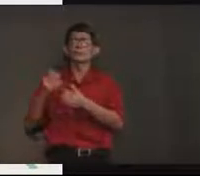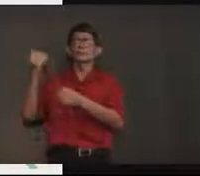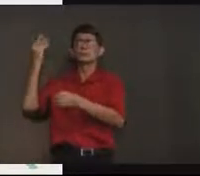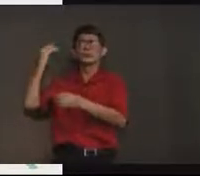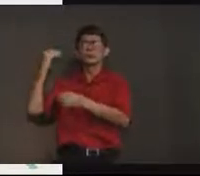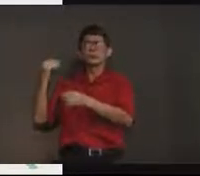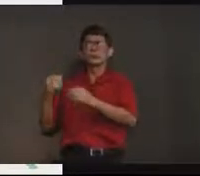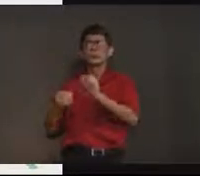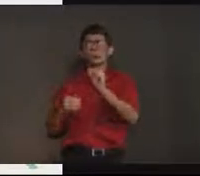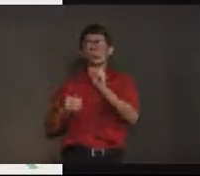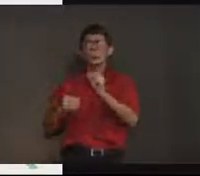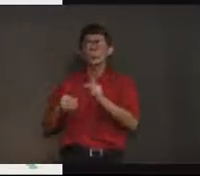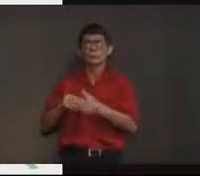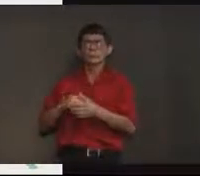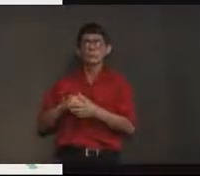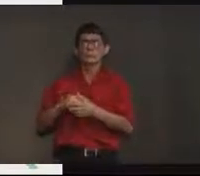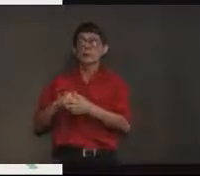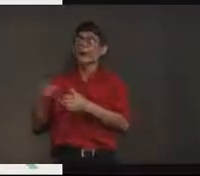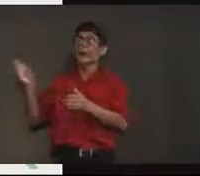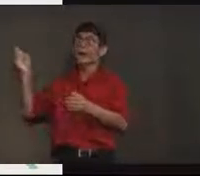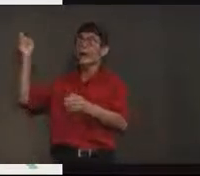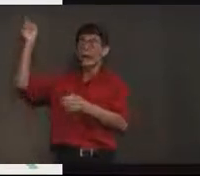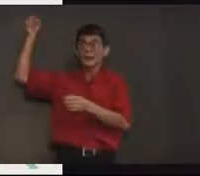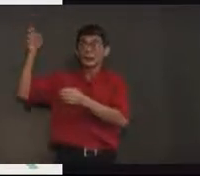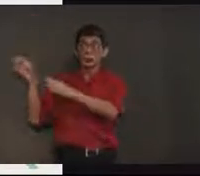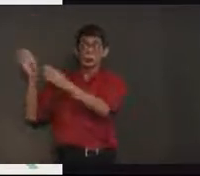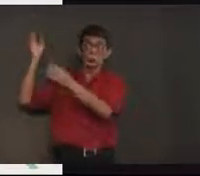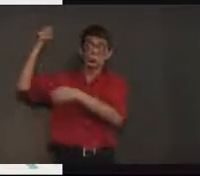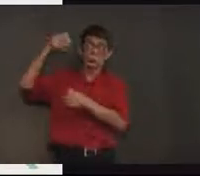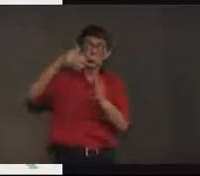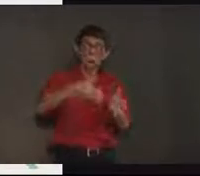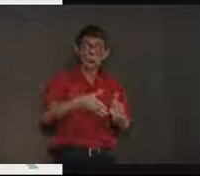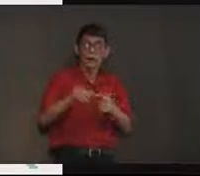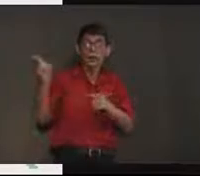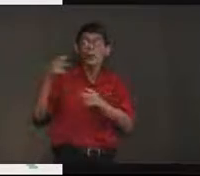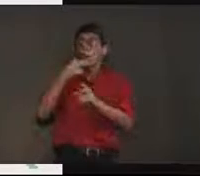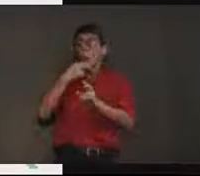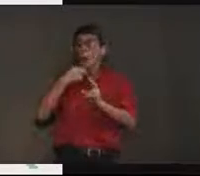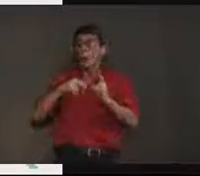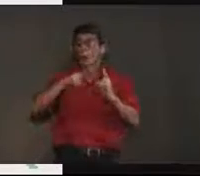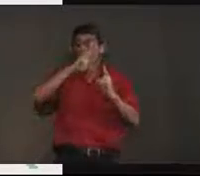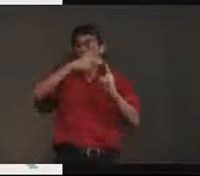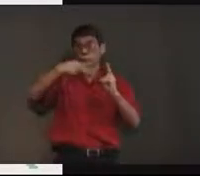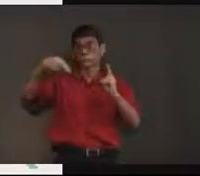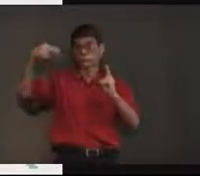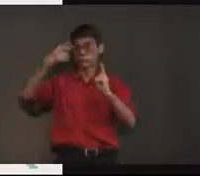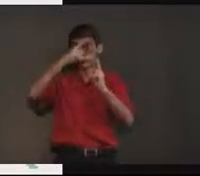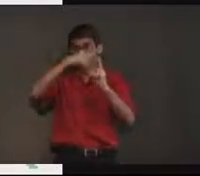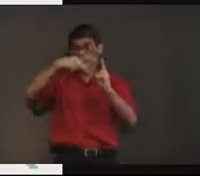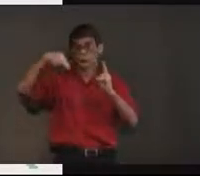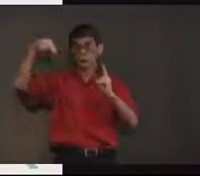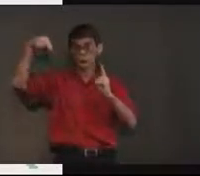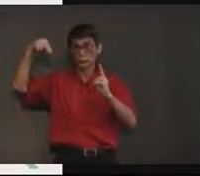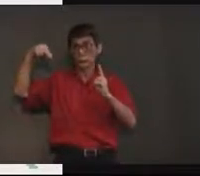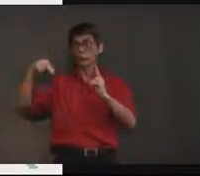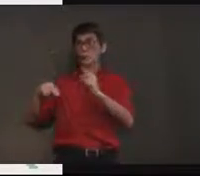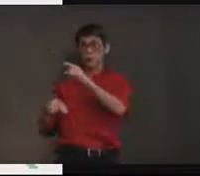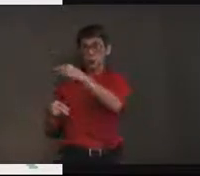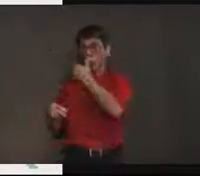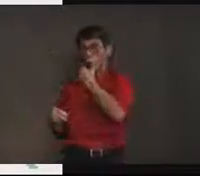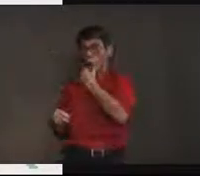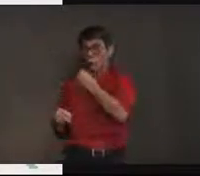na época principalmente trouxe para o Brasil na época ele era professor da UnB e tem formado desde então